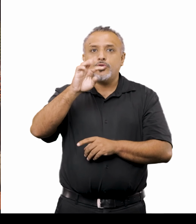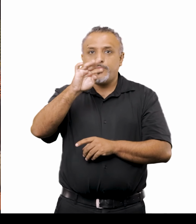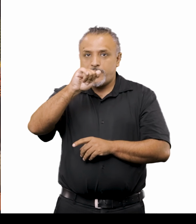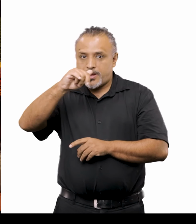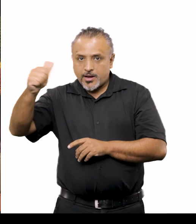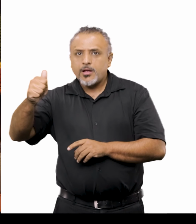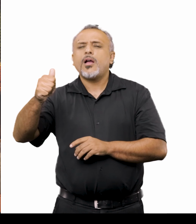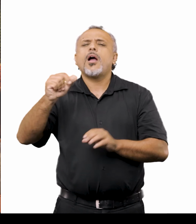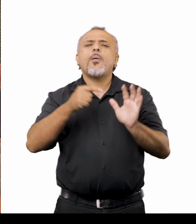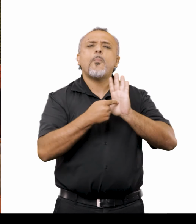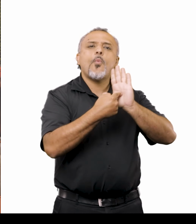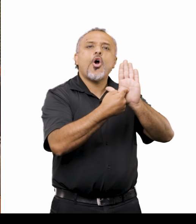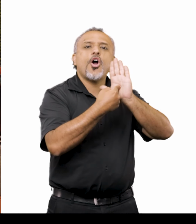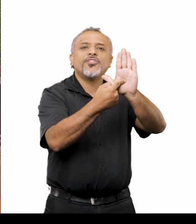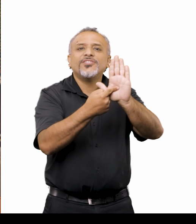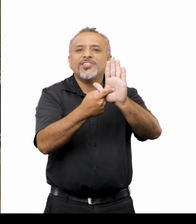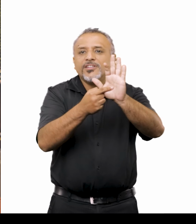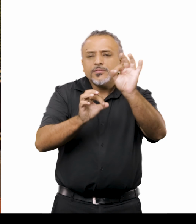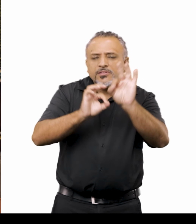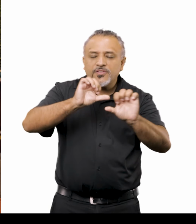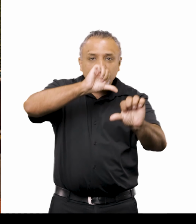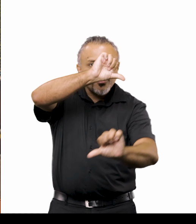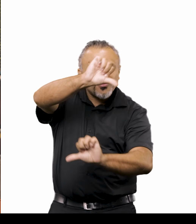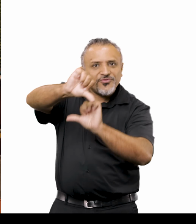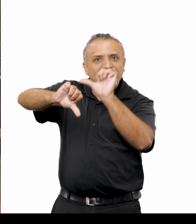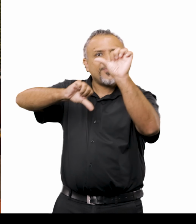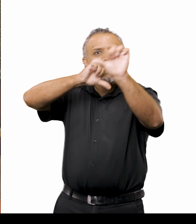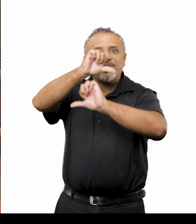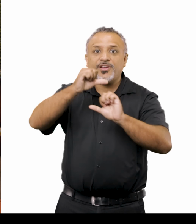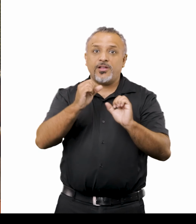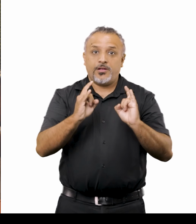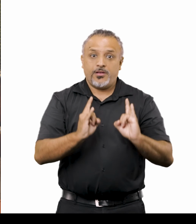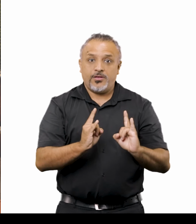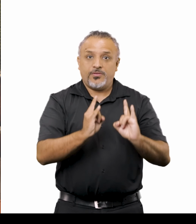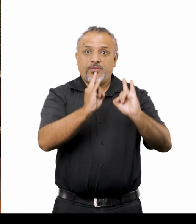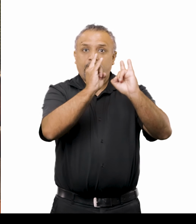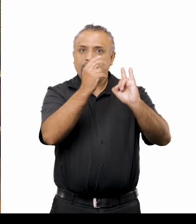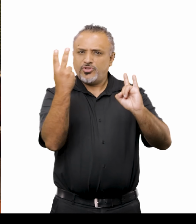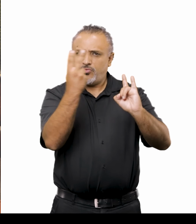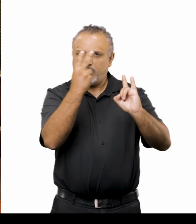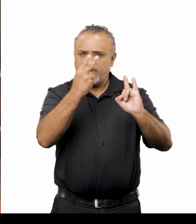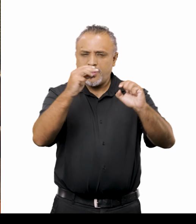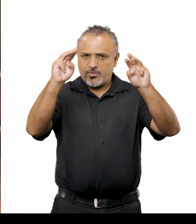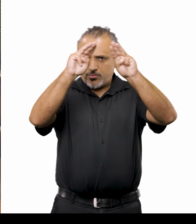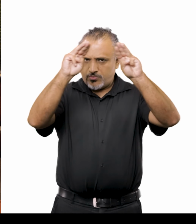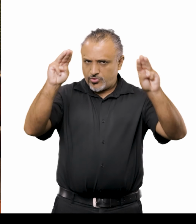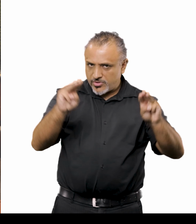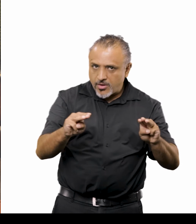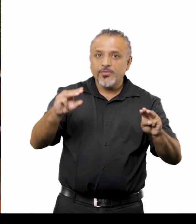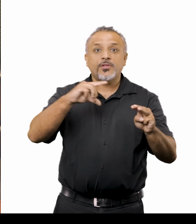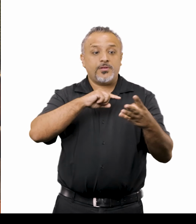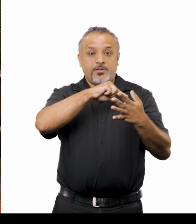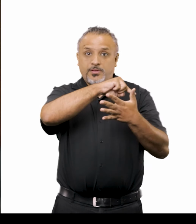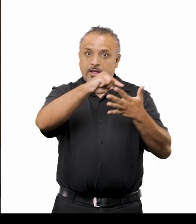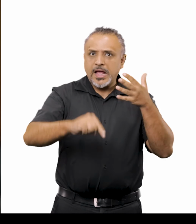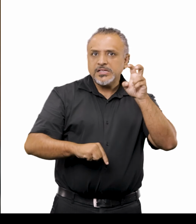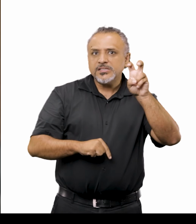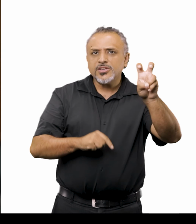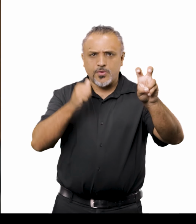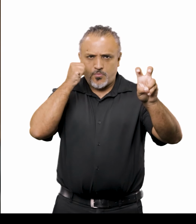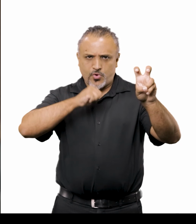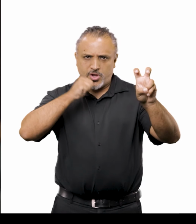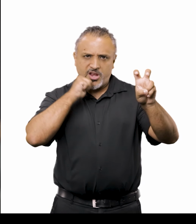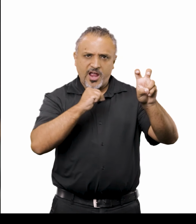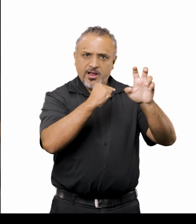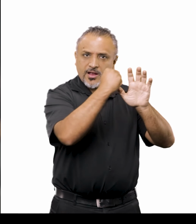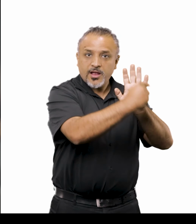e está exposta na mostra da coleção O Acervo em Transformação, no segundo andar do museu. Das 5 mulheres indicadas